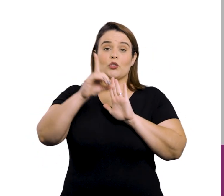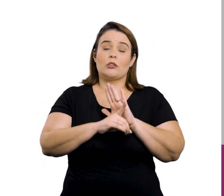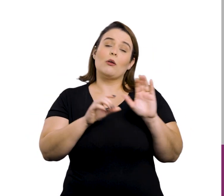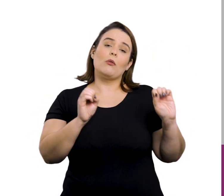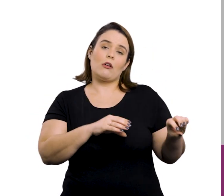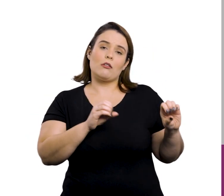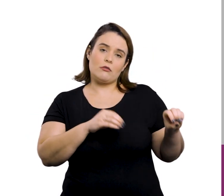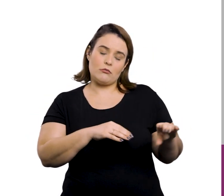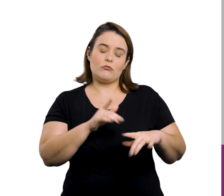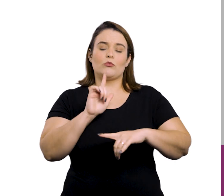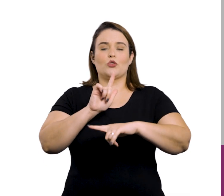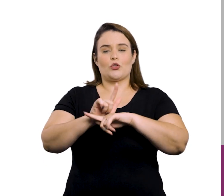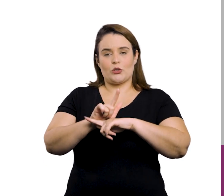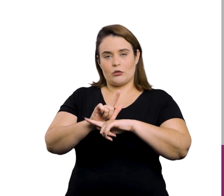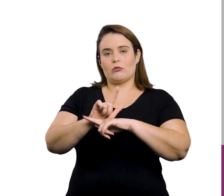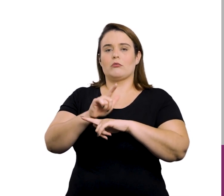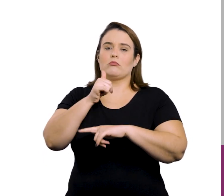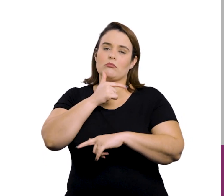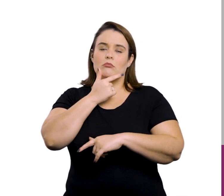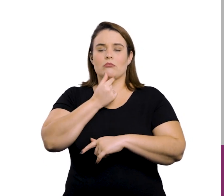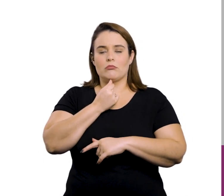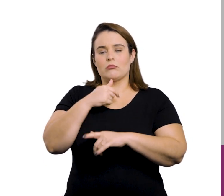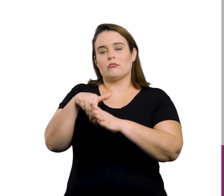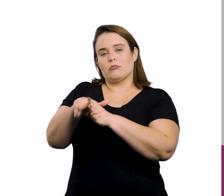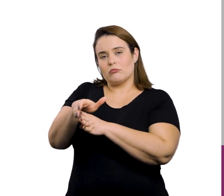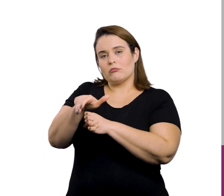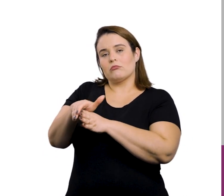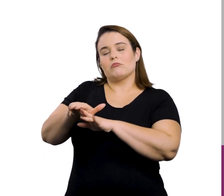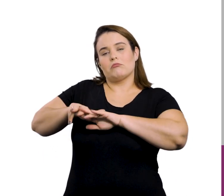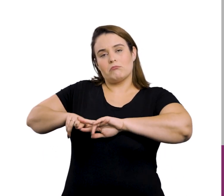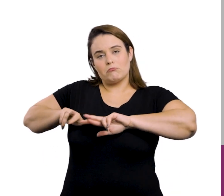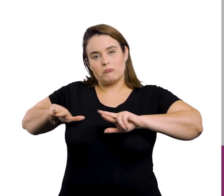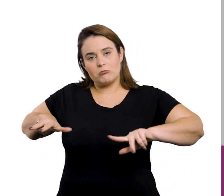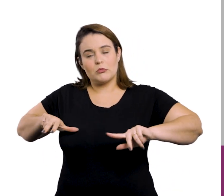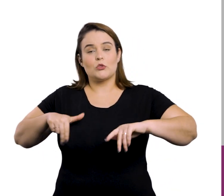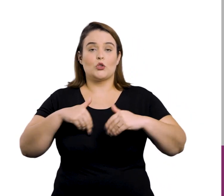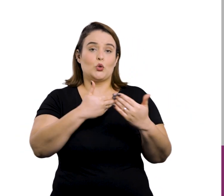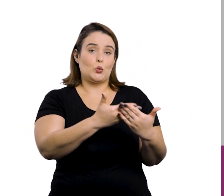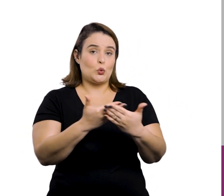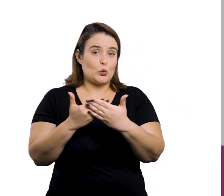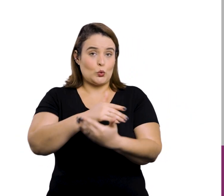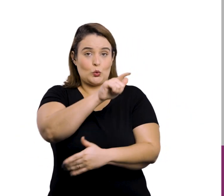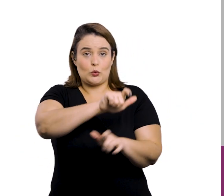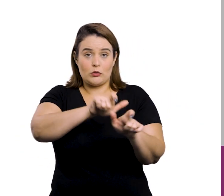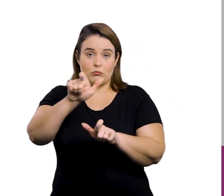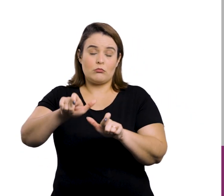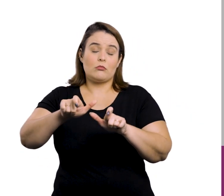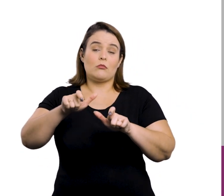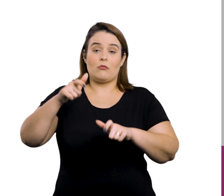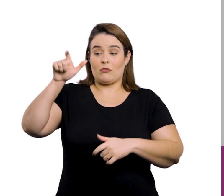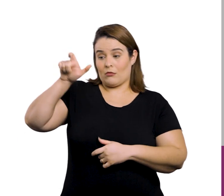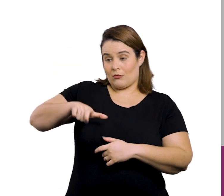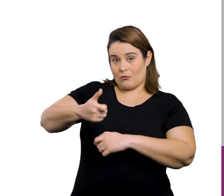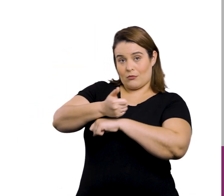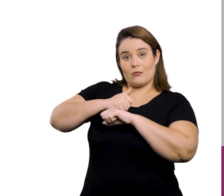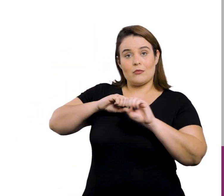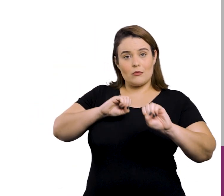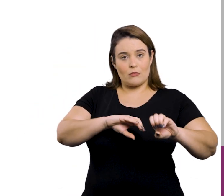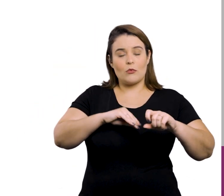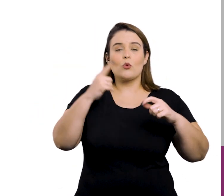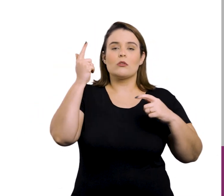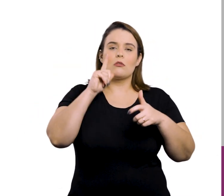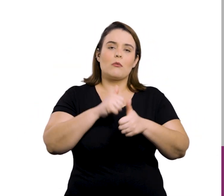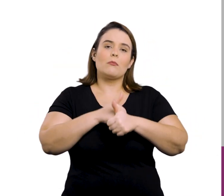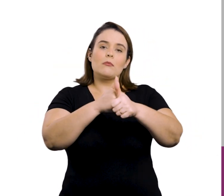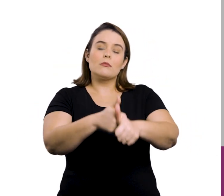sujeitos do direito à educação, gestores, gestoras, conselheiros, conselheiras, estudantes e educadores, educadoras,